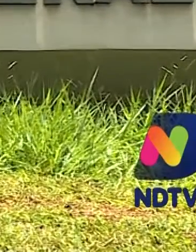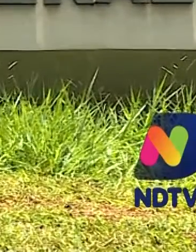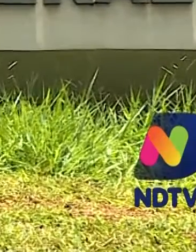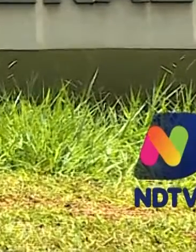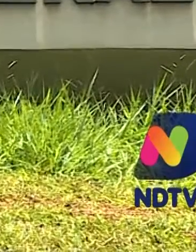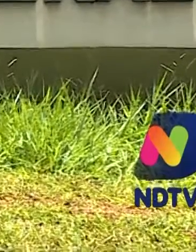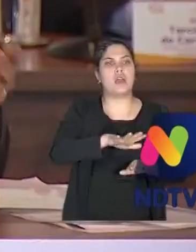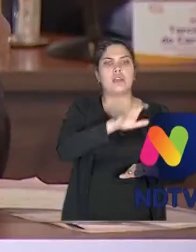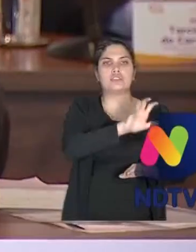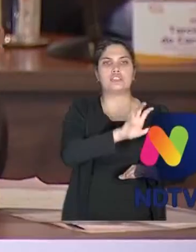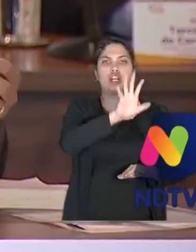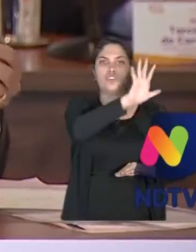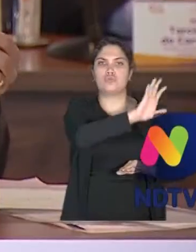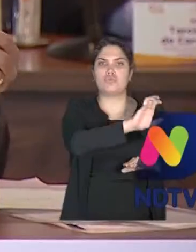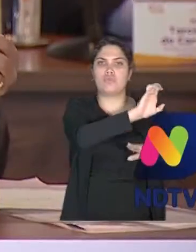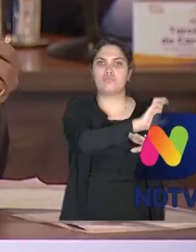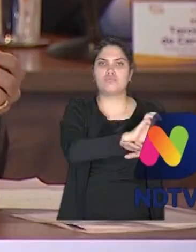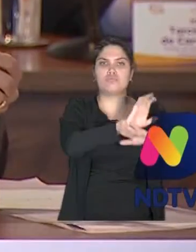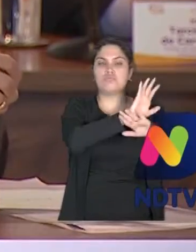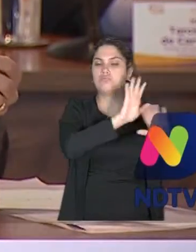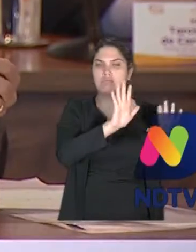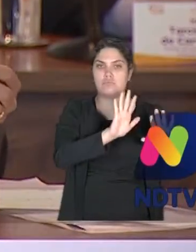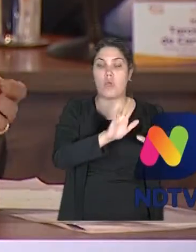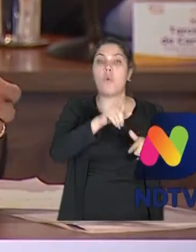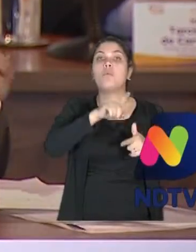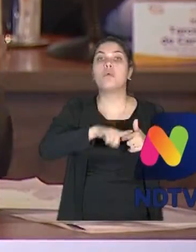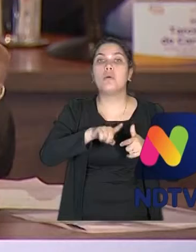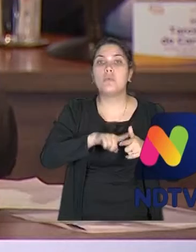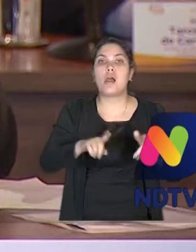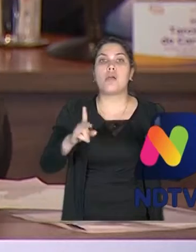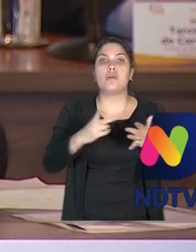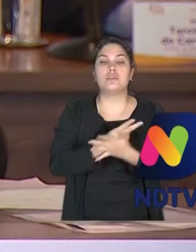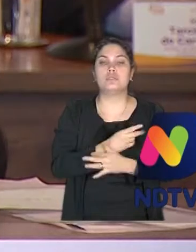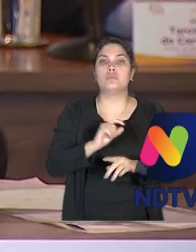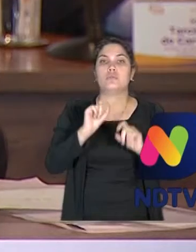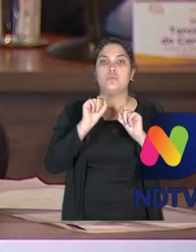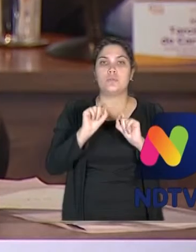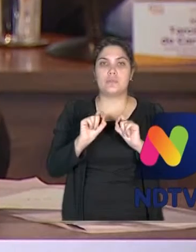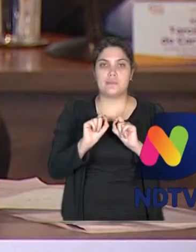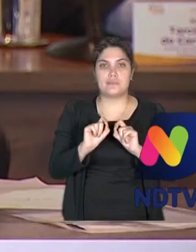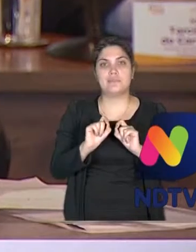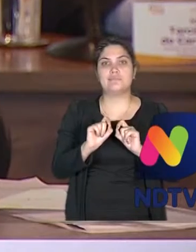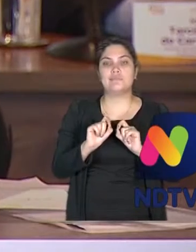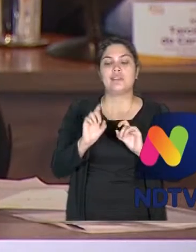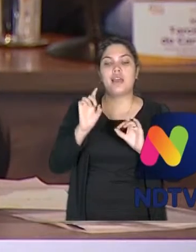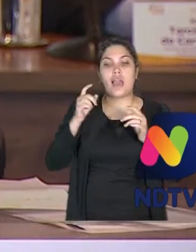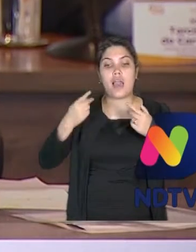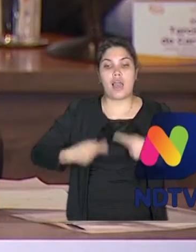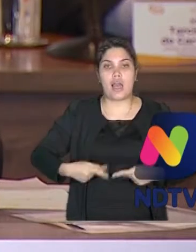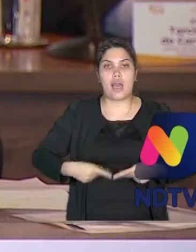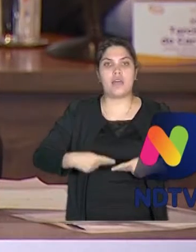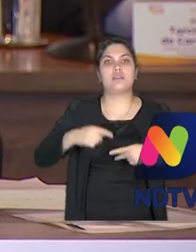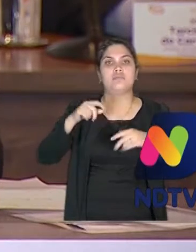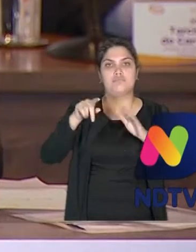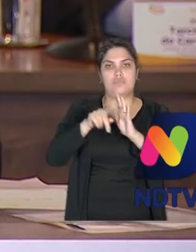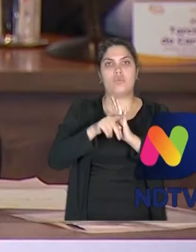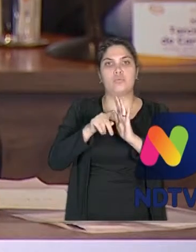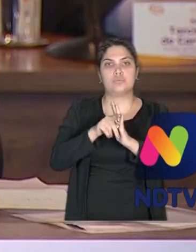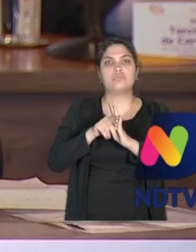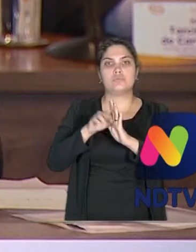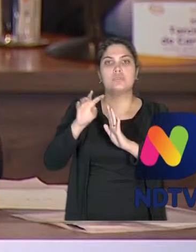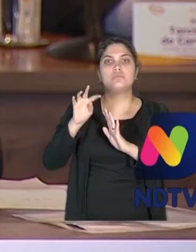e pela Polícia Federal O problema é que ocorreu Deus te exclusivamente aqui no Tribunal